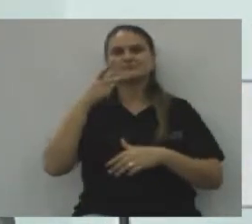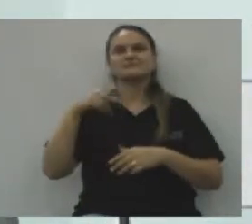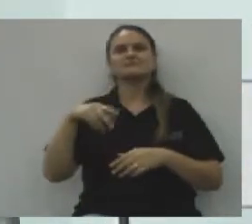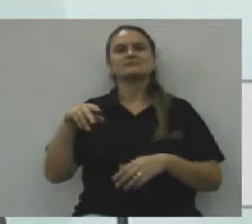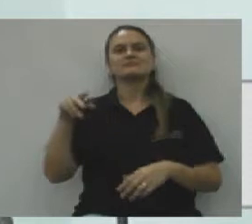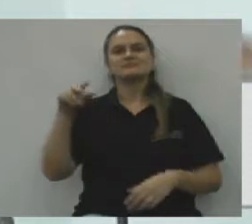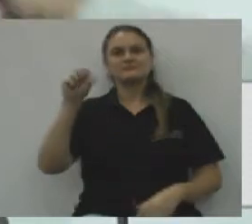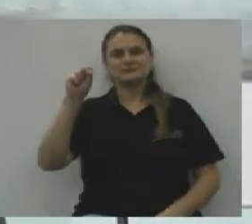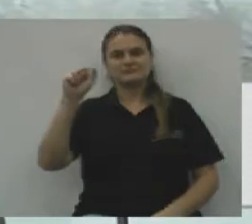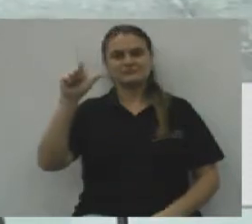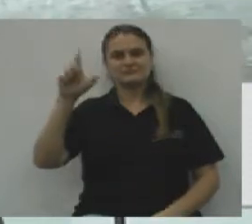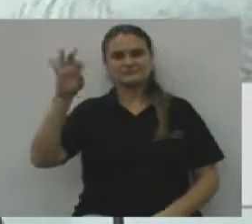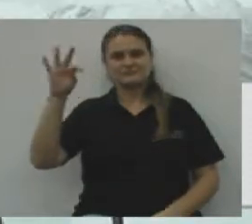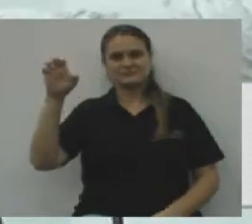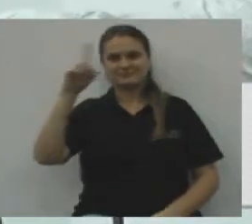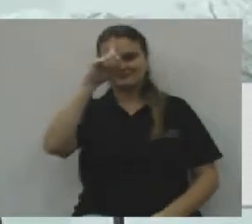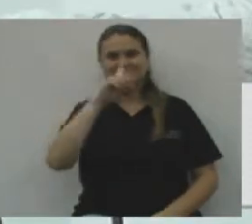Venâncio, professor Ricardo Brunhago,